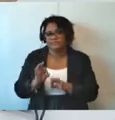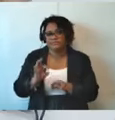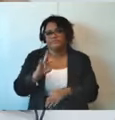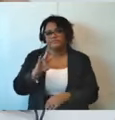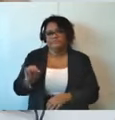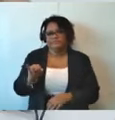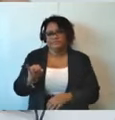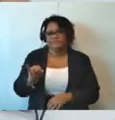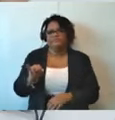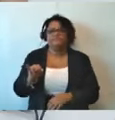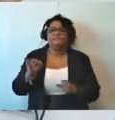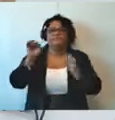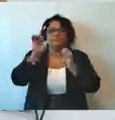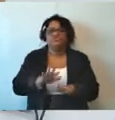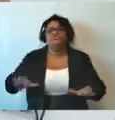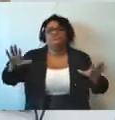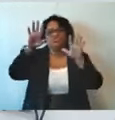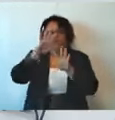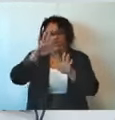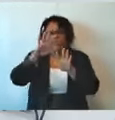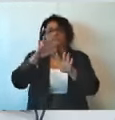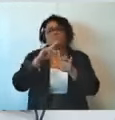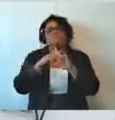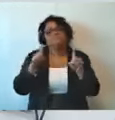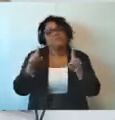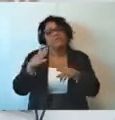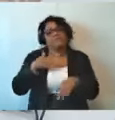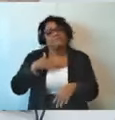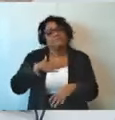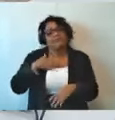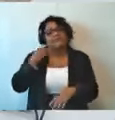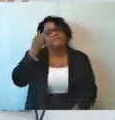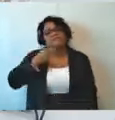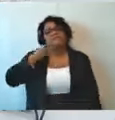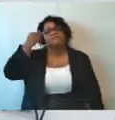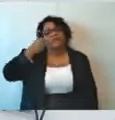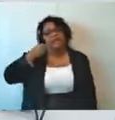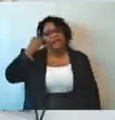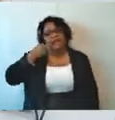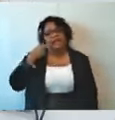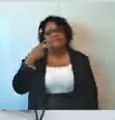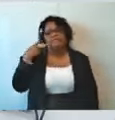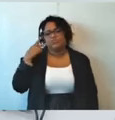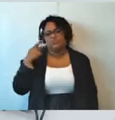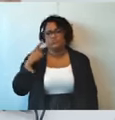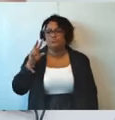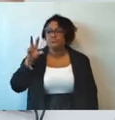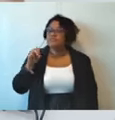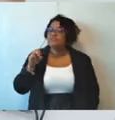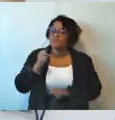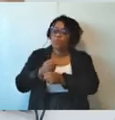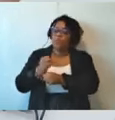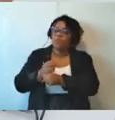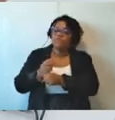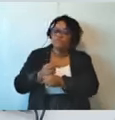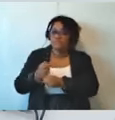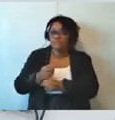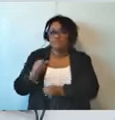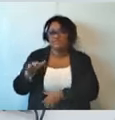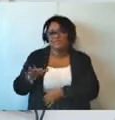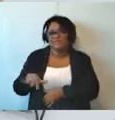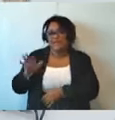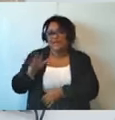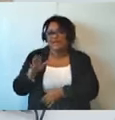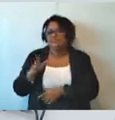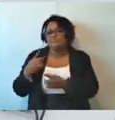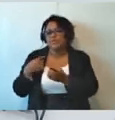minha vivência política, né, eu estou há 50 anos nessa área de mobilidade, eu sei que depois que você